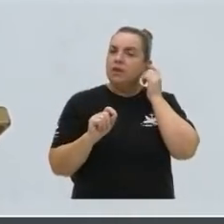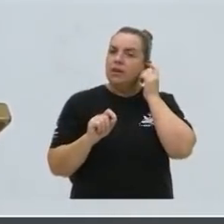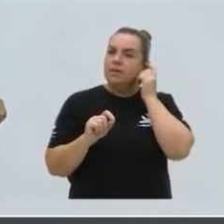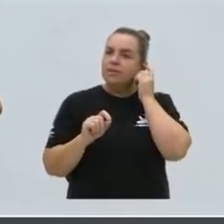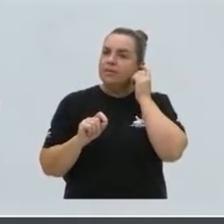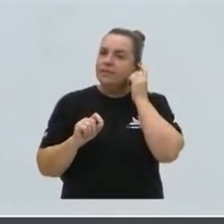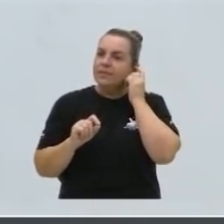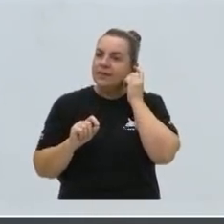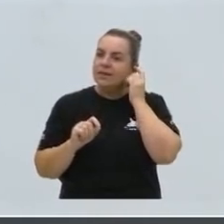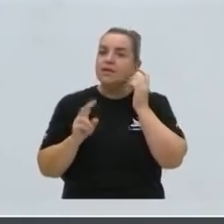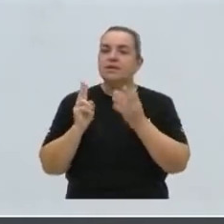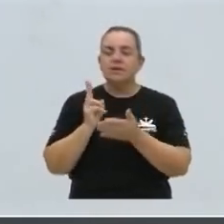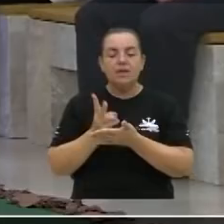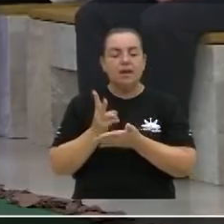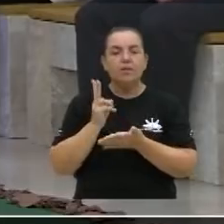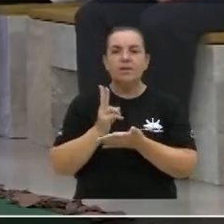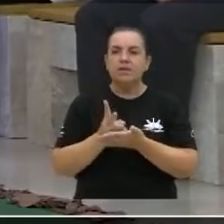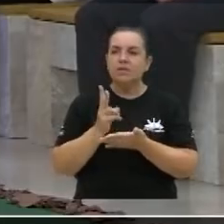sempre, constantemente,